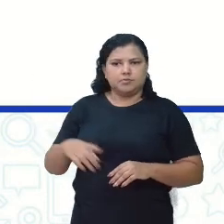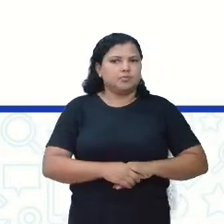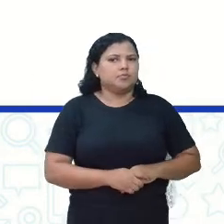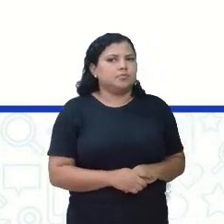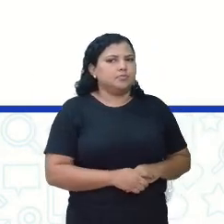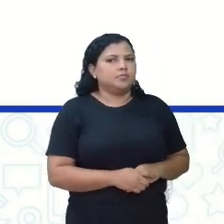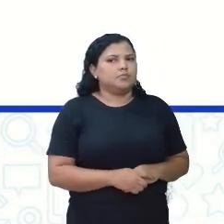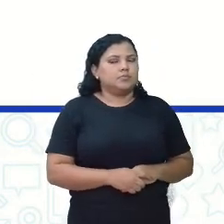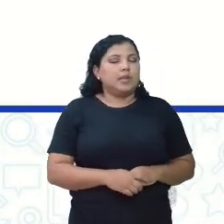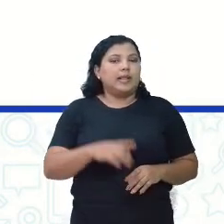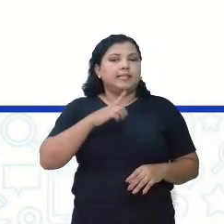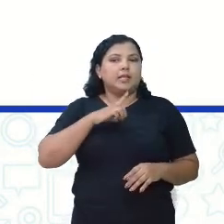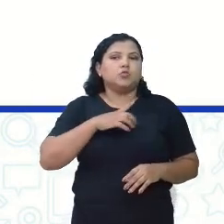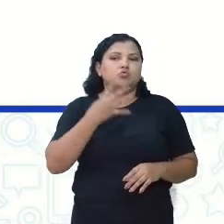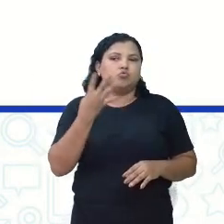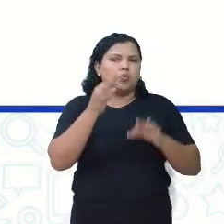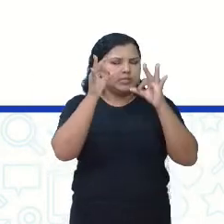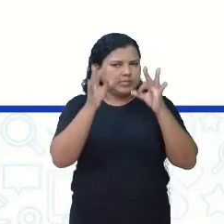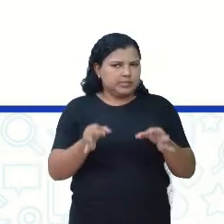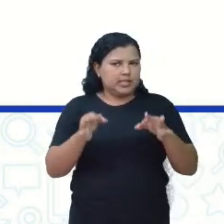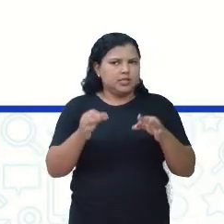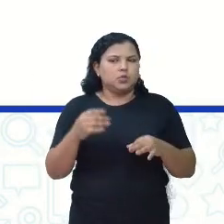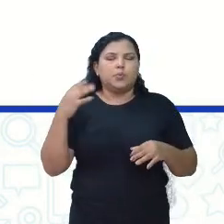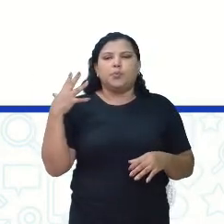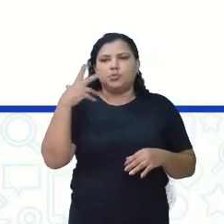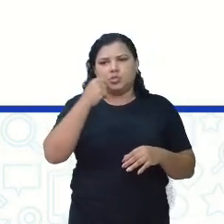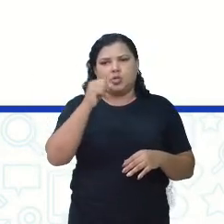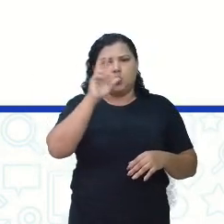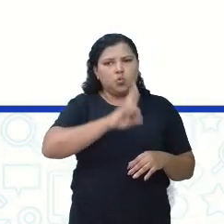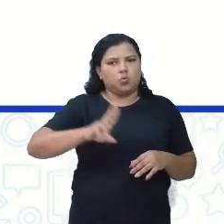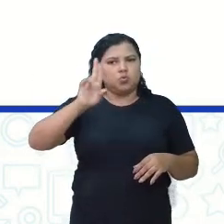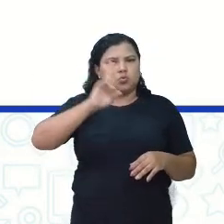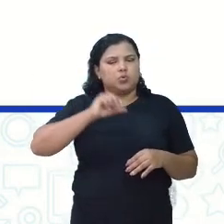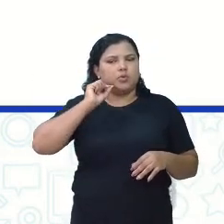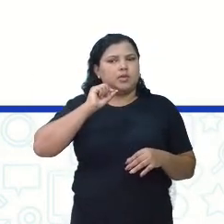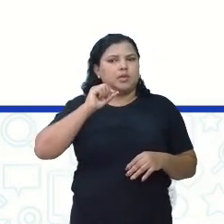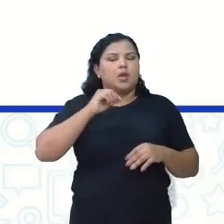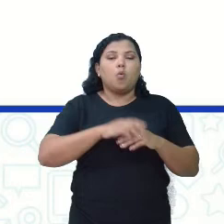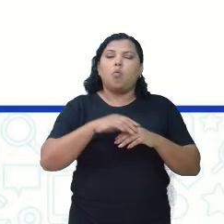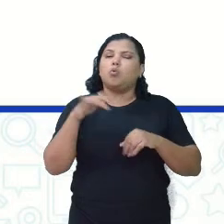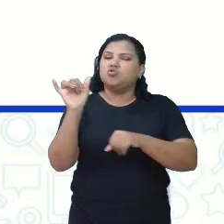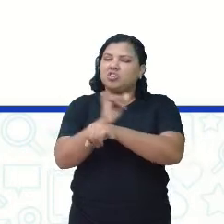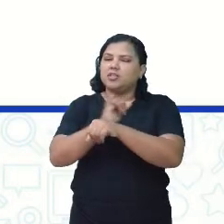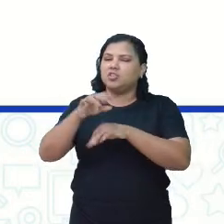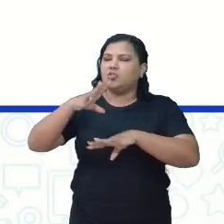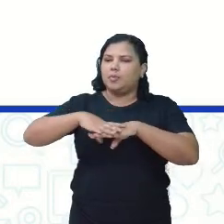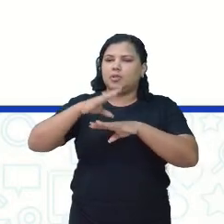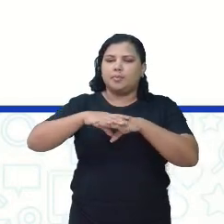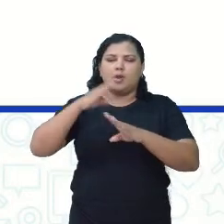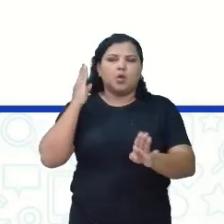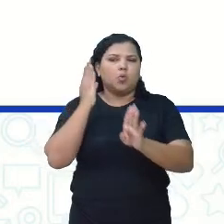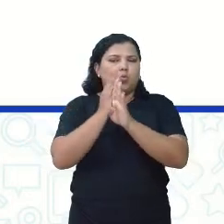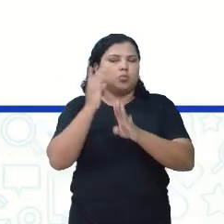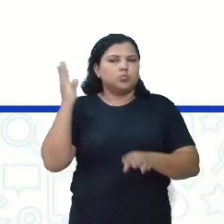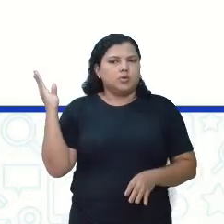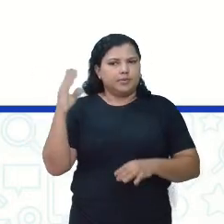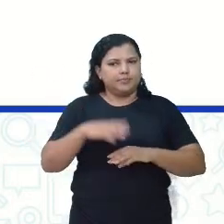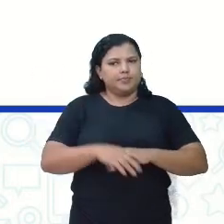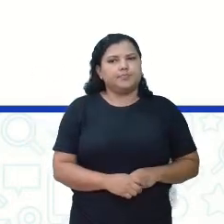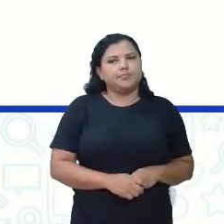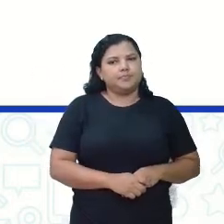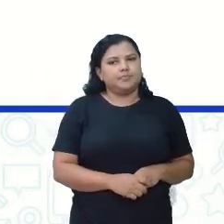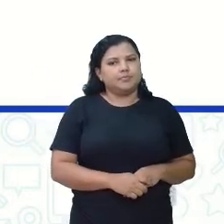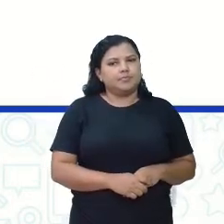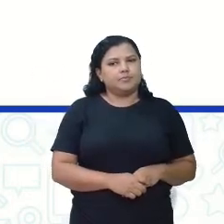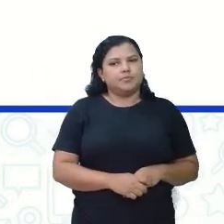agora simétricos, bem bonitinho. Utilizei um artifício matemático para chegar nesse valor, certo?